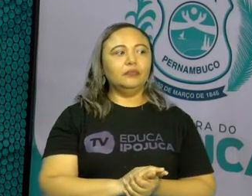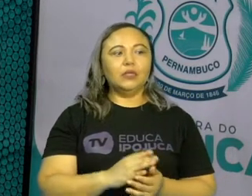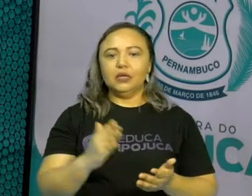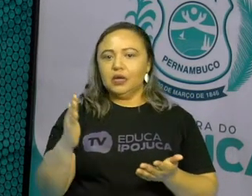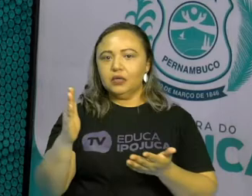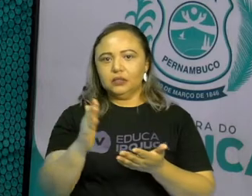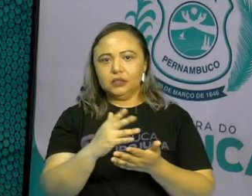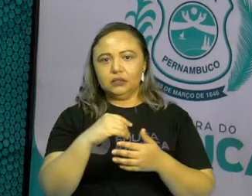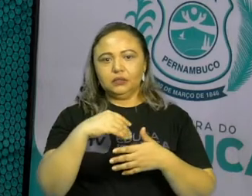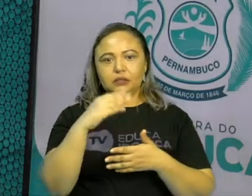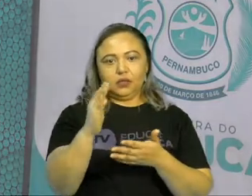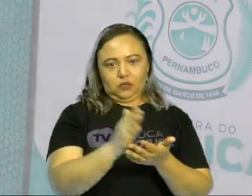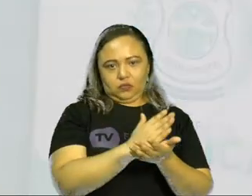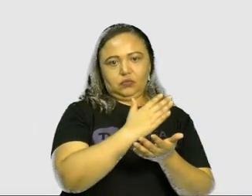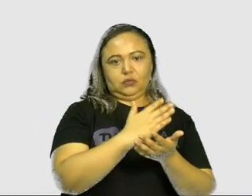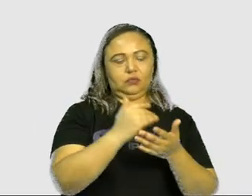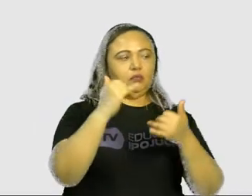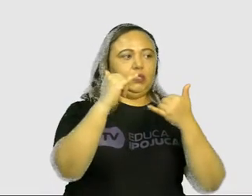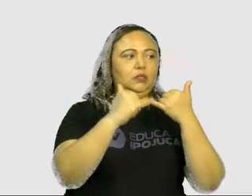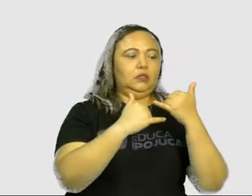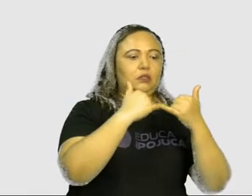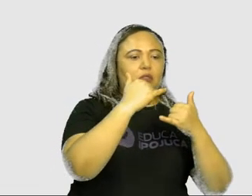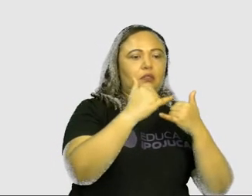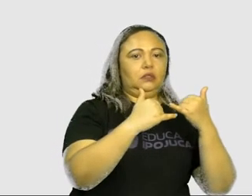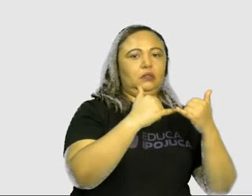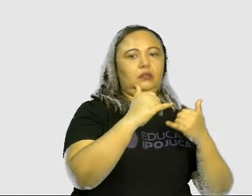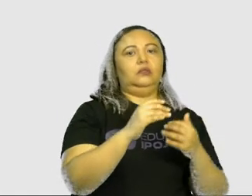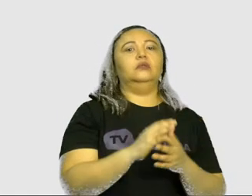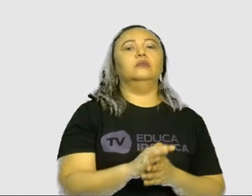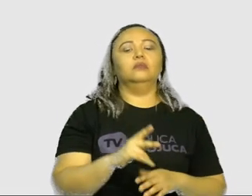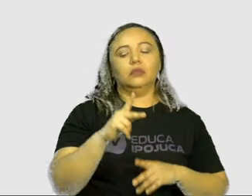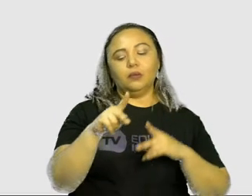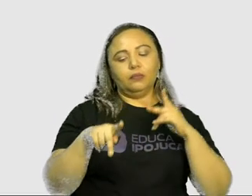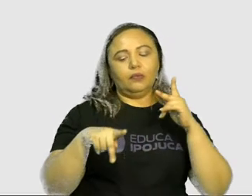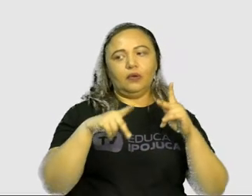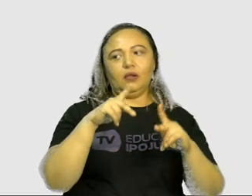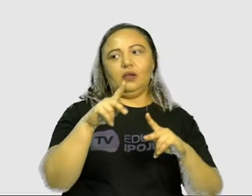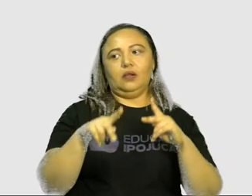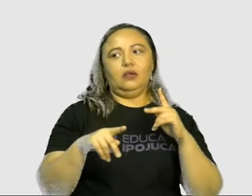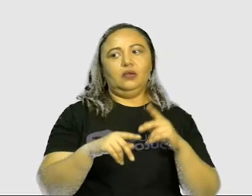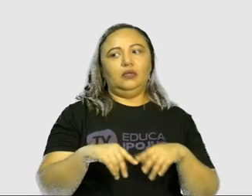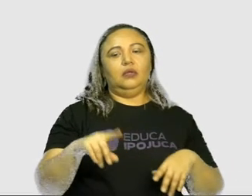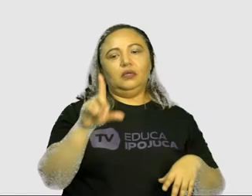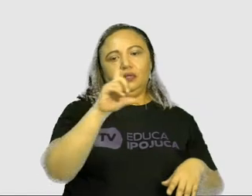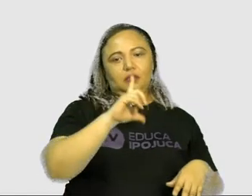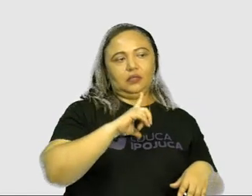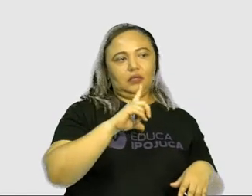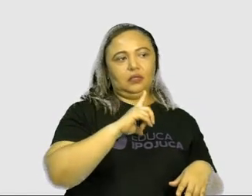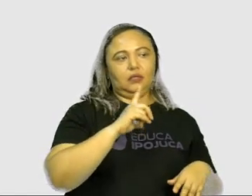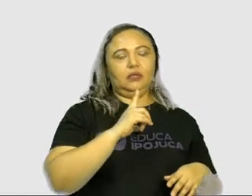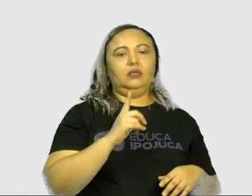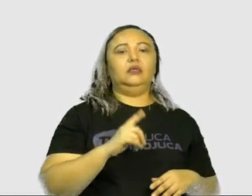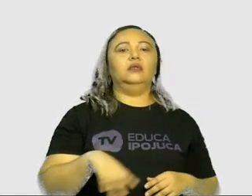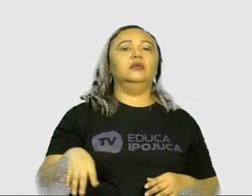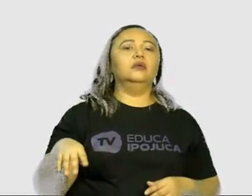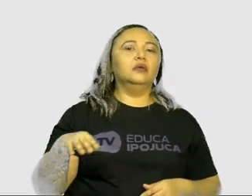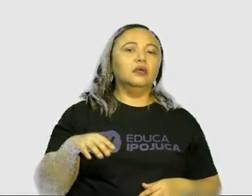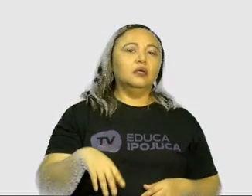são as principais brincadeiras populares existentes